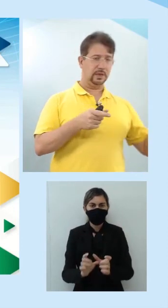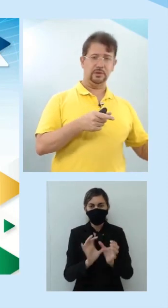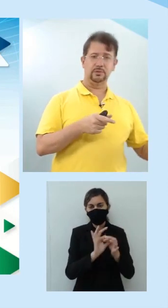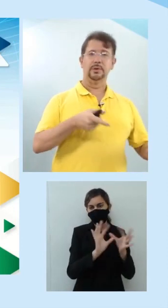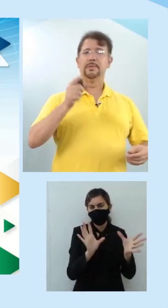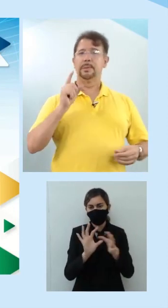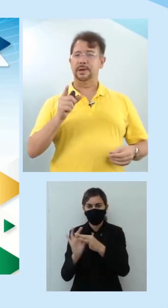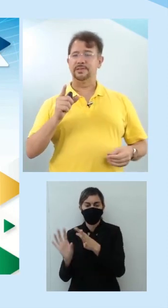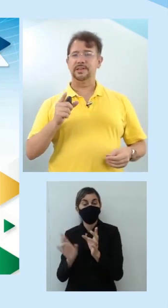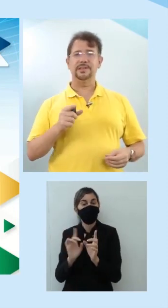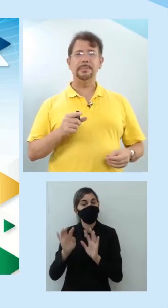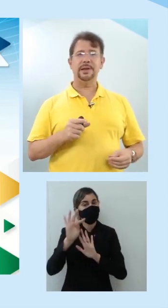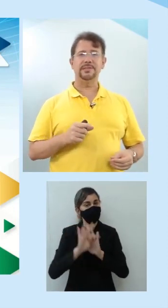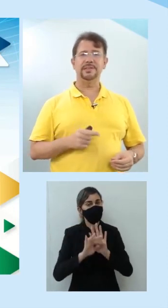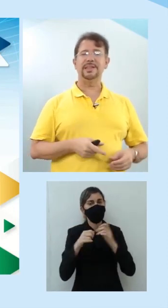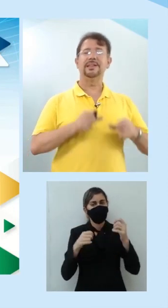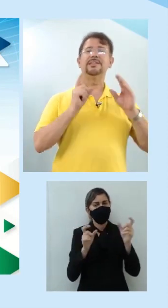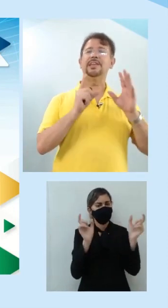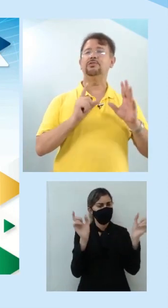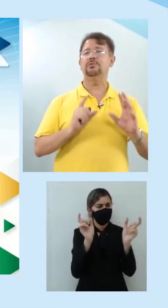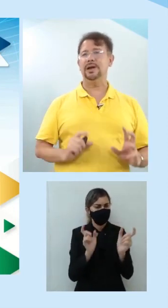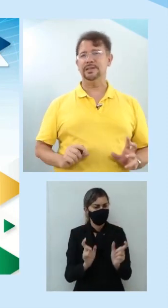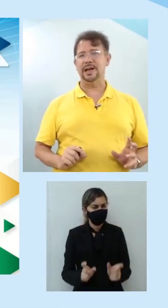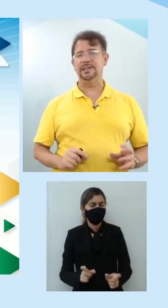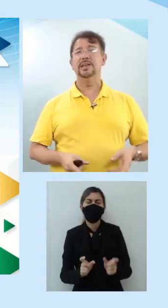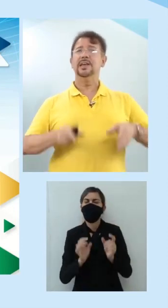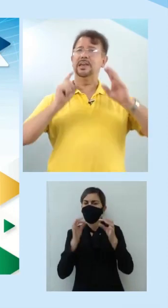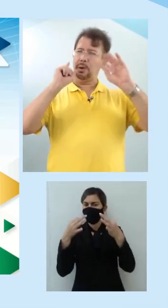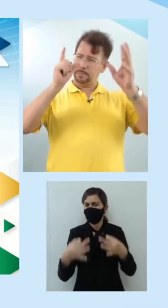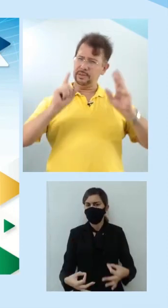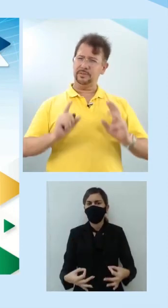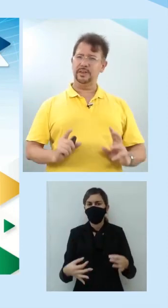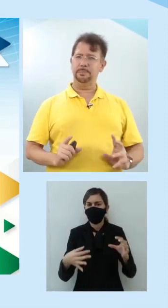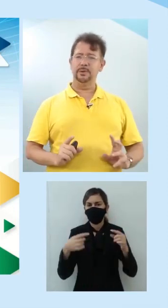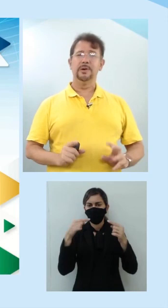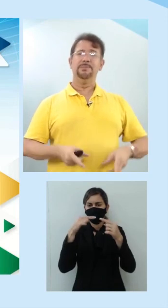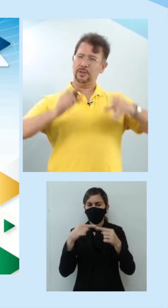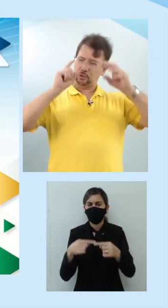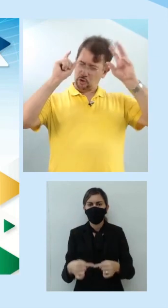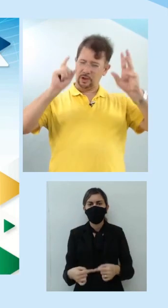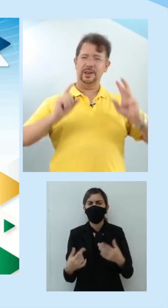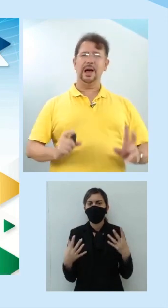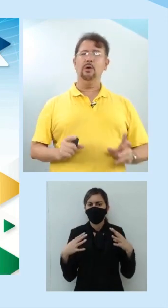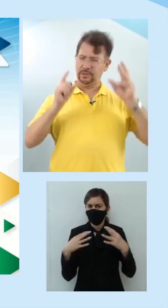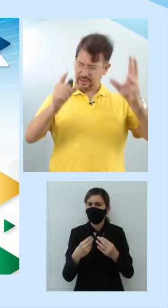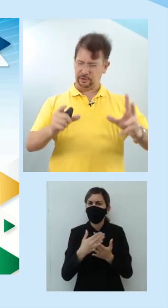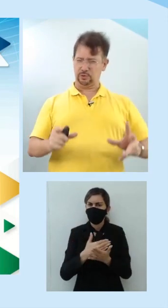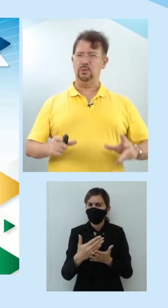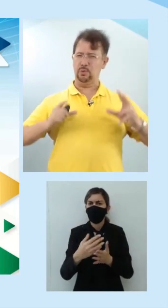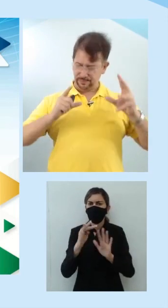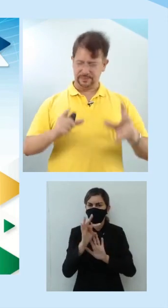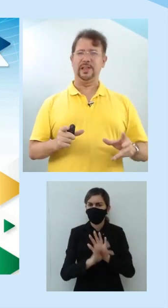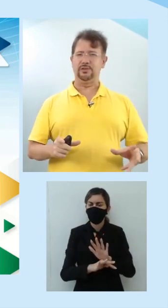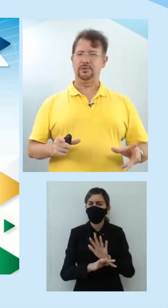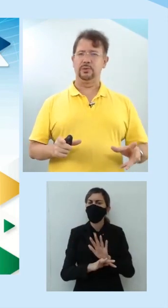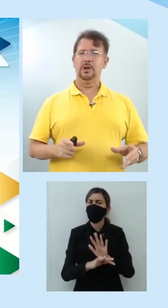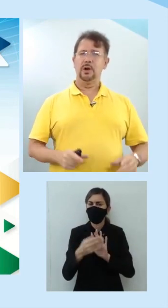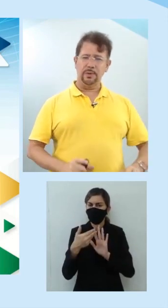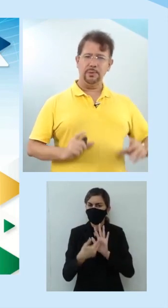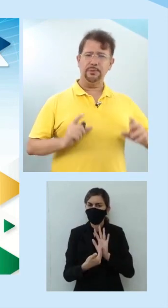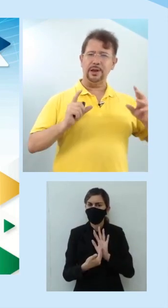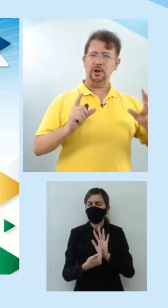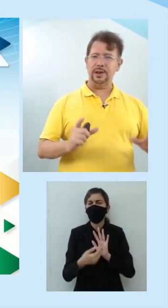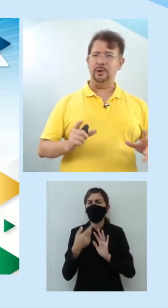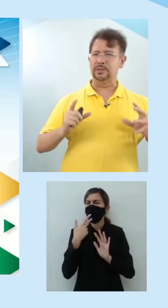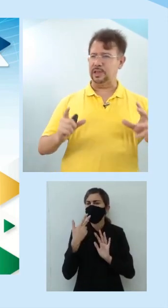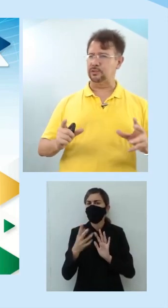o texto, precisa apresentar textualidade, que é o princípio de tornar um texto um texto. Quando